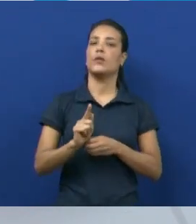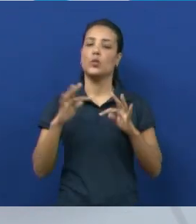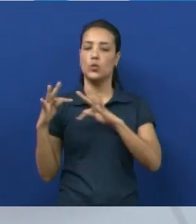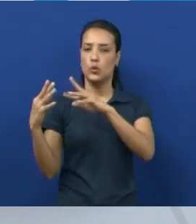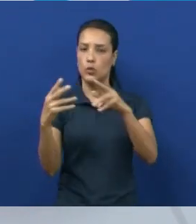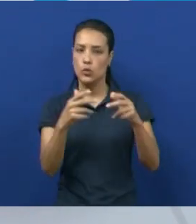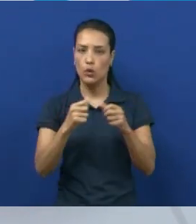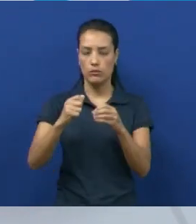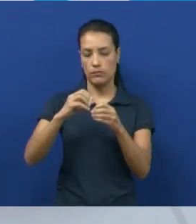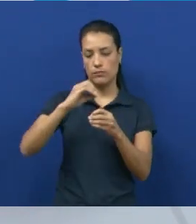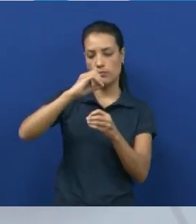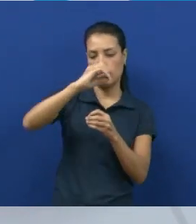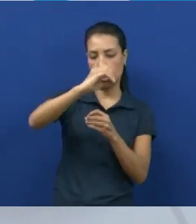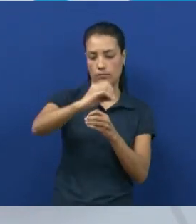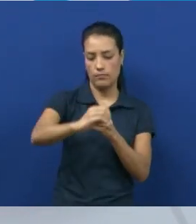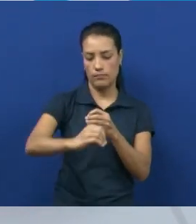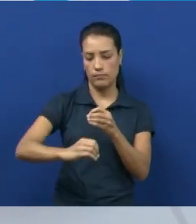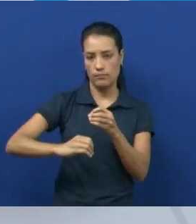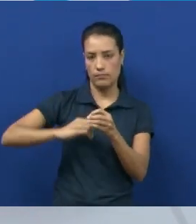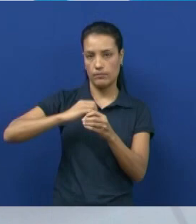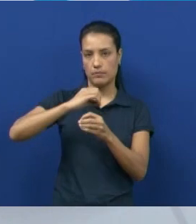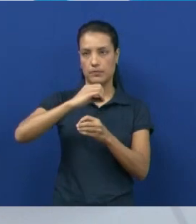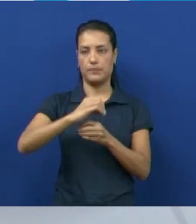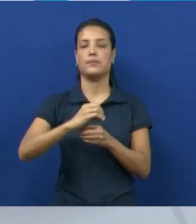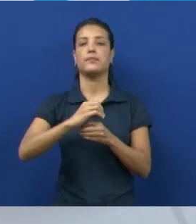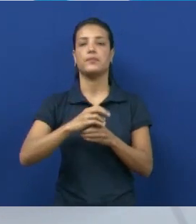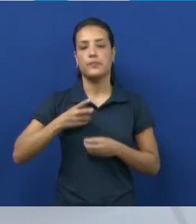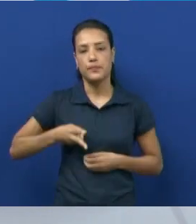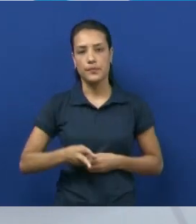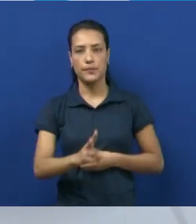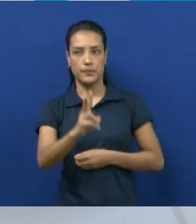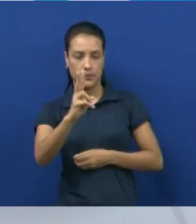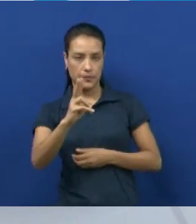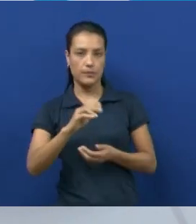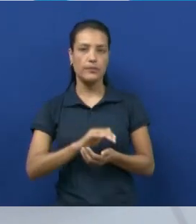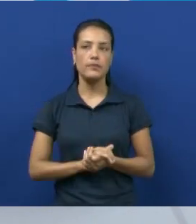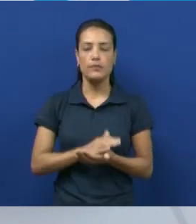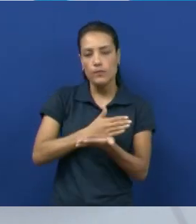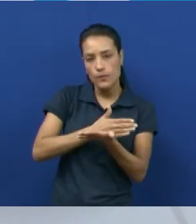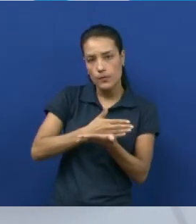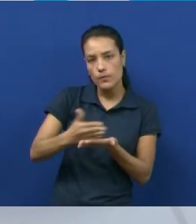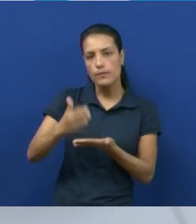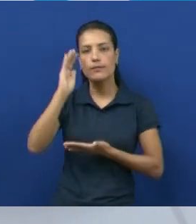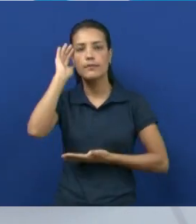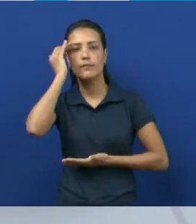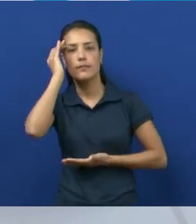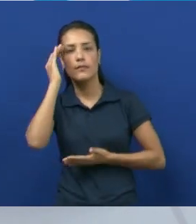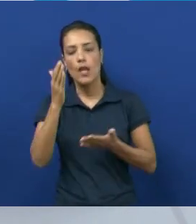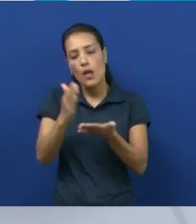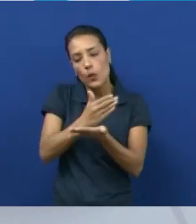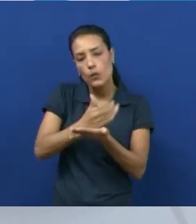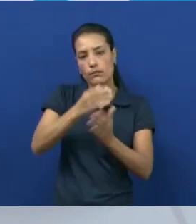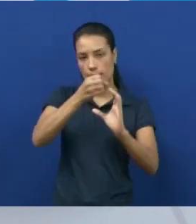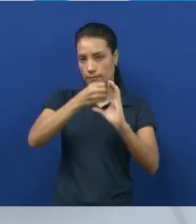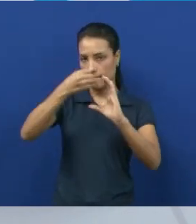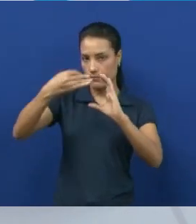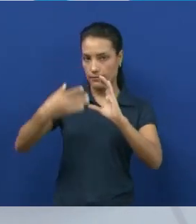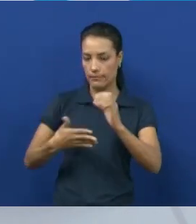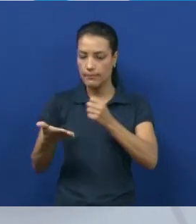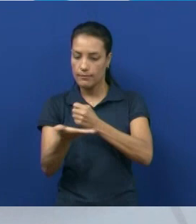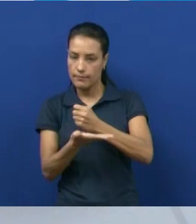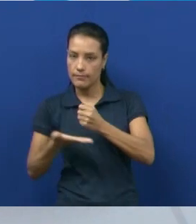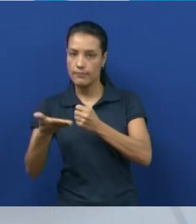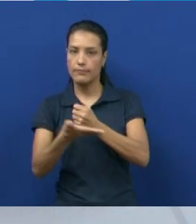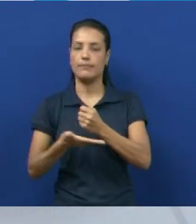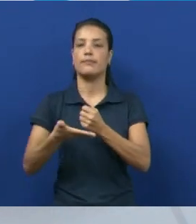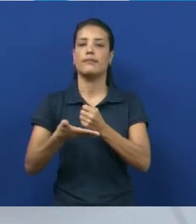orbitando ao redor do Sol. Continuando, a gente começa aí a entender algumas características básicas de cada um